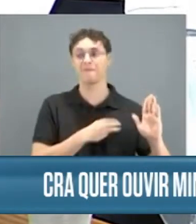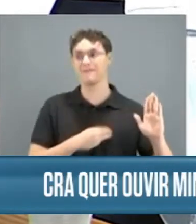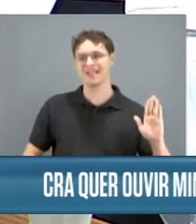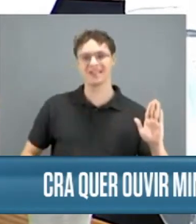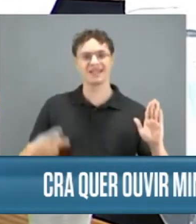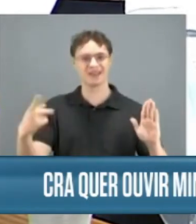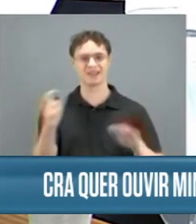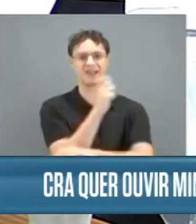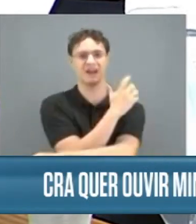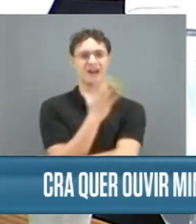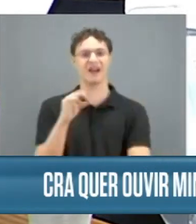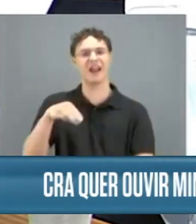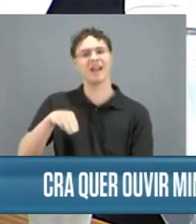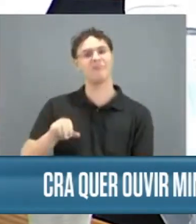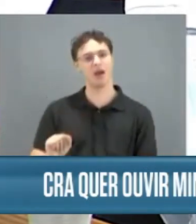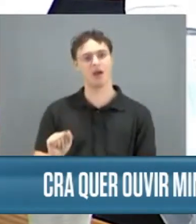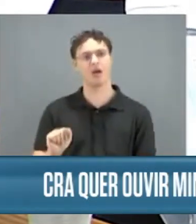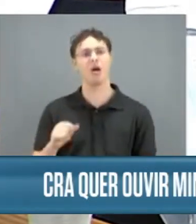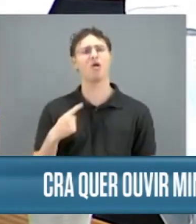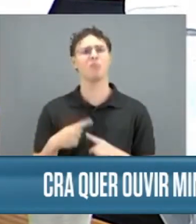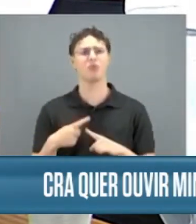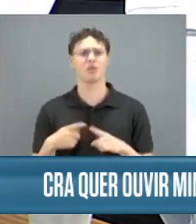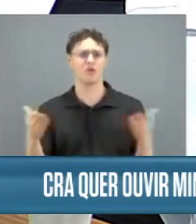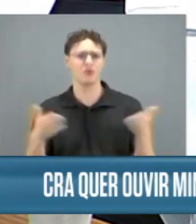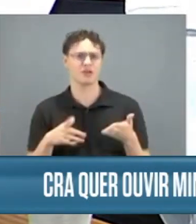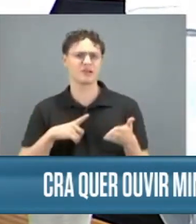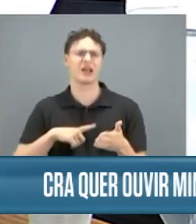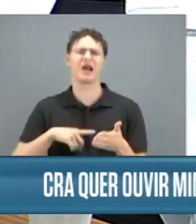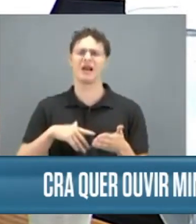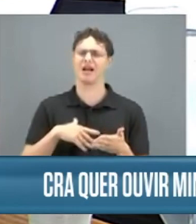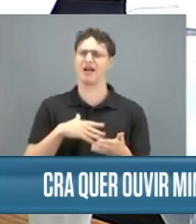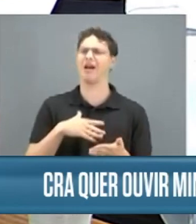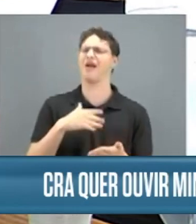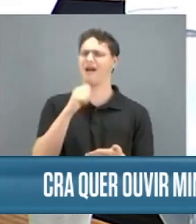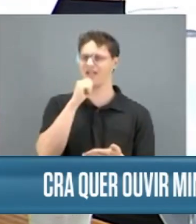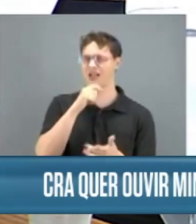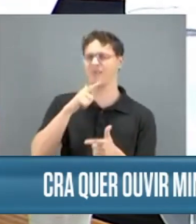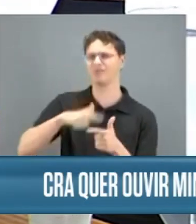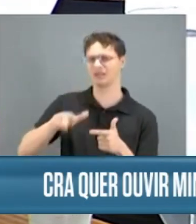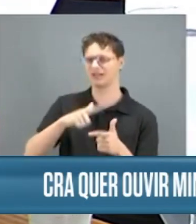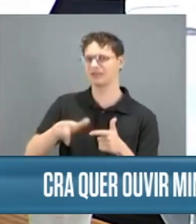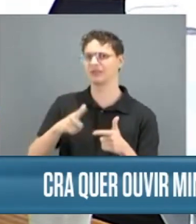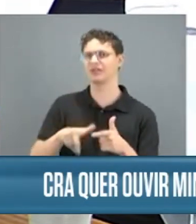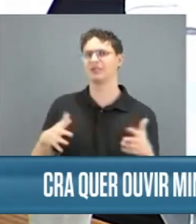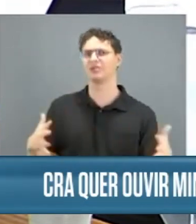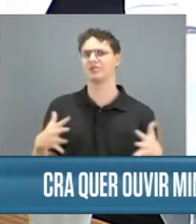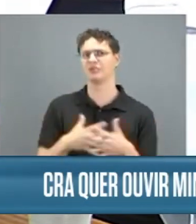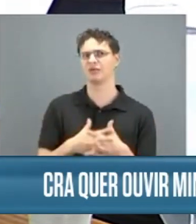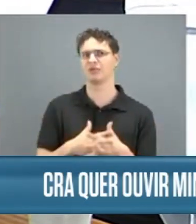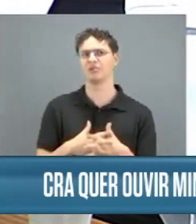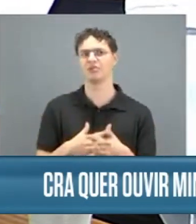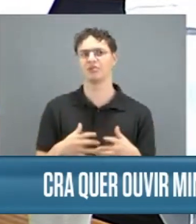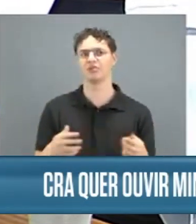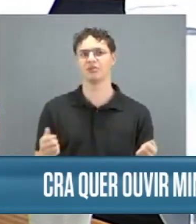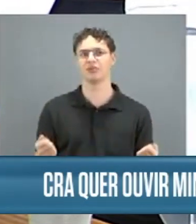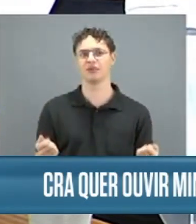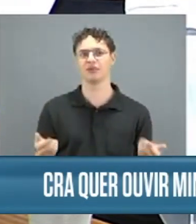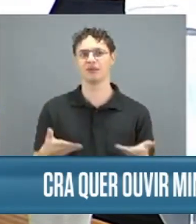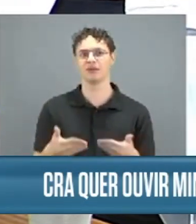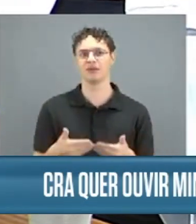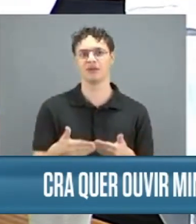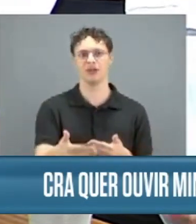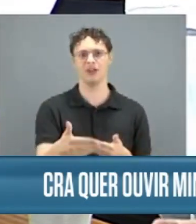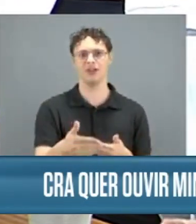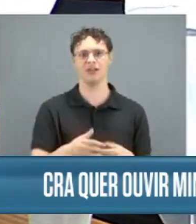nós temos hoje alguns problemas muito complicados que tem aí a transversalidade